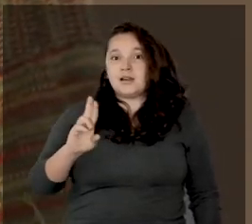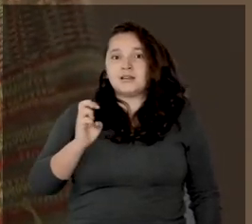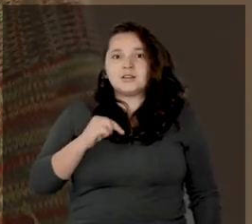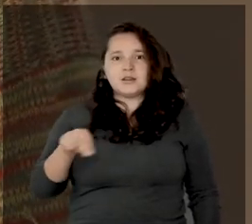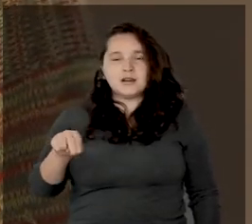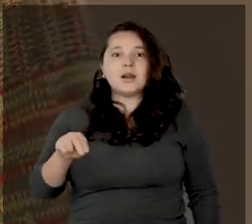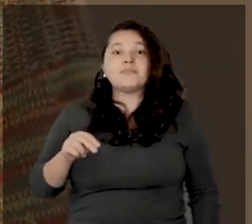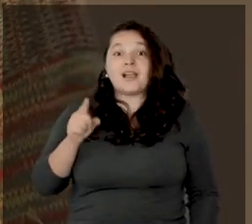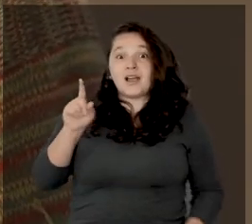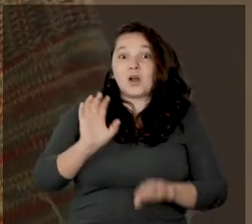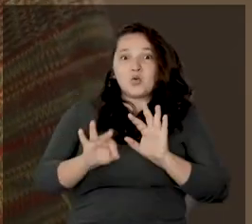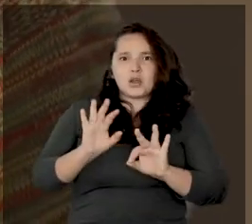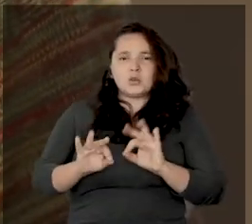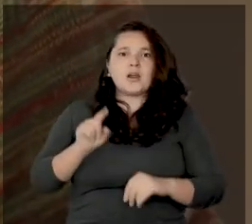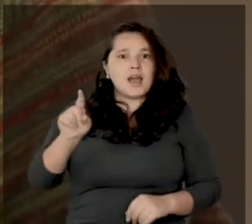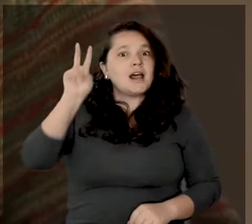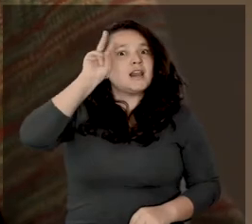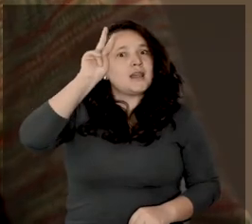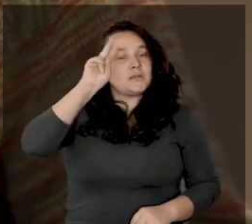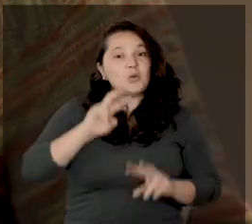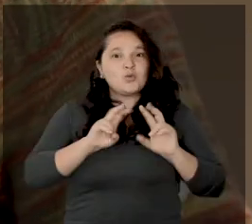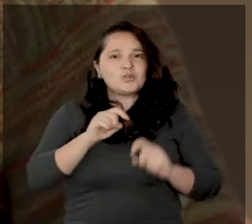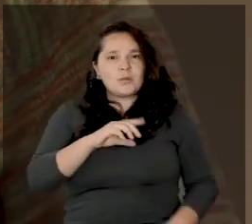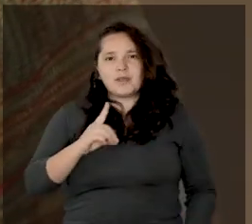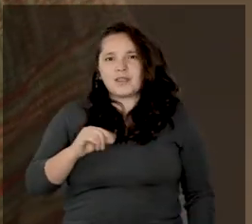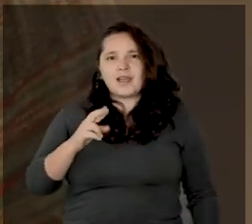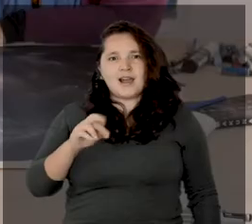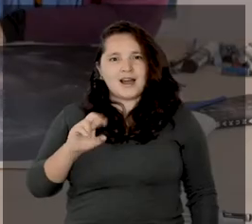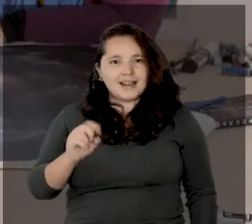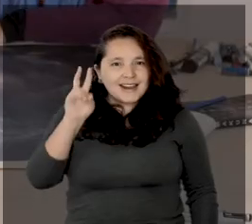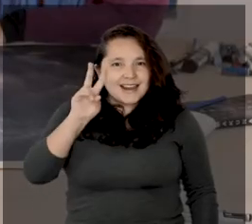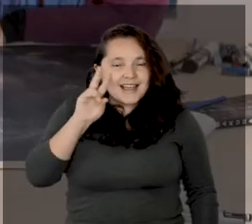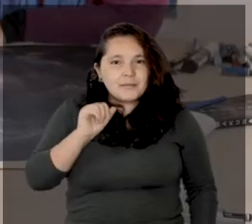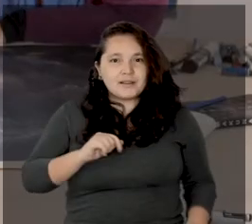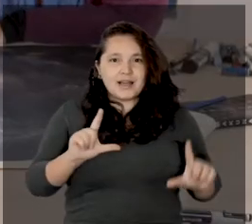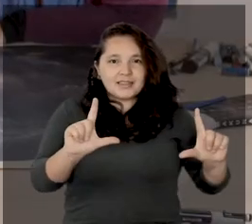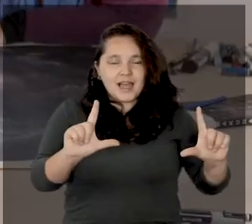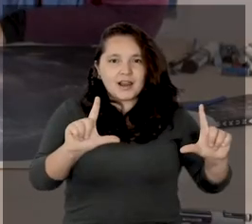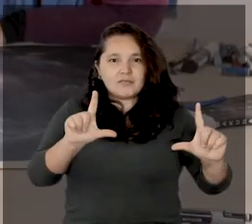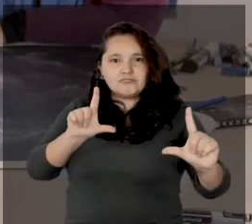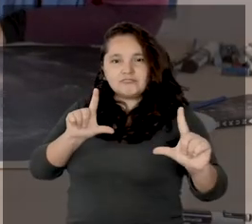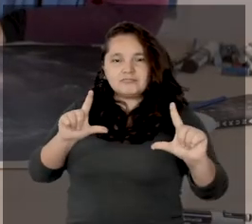lembrou da Dayara, né, virando a tela dos Ouris, lembra? Ela virando e mostrando